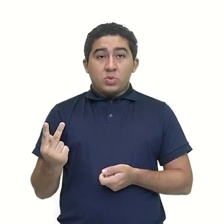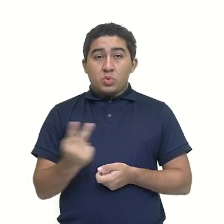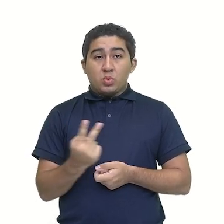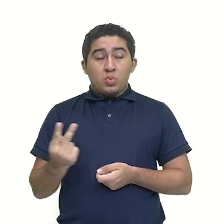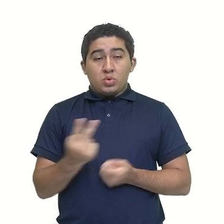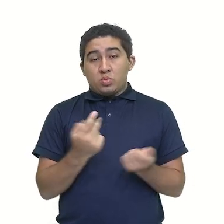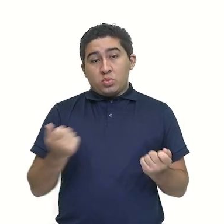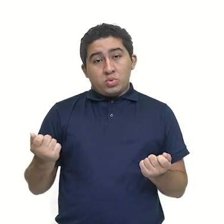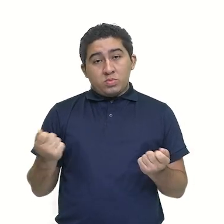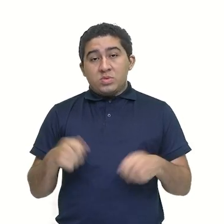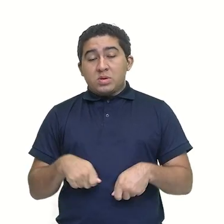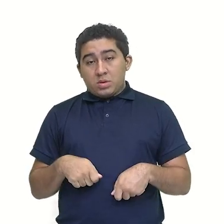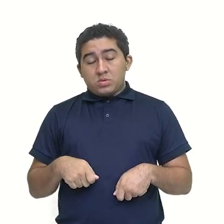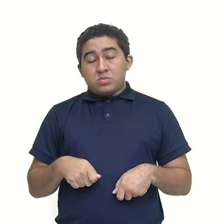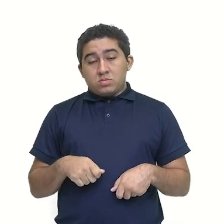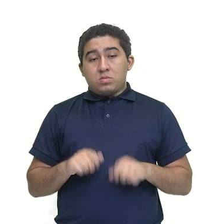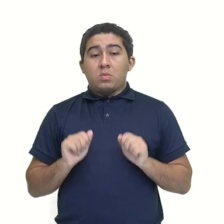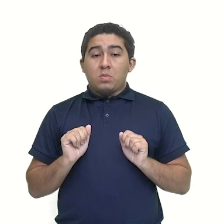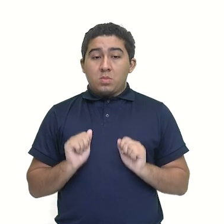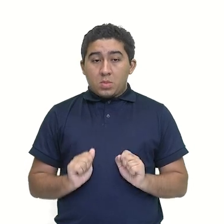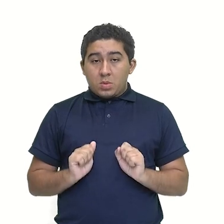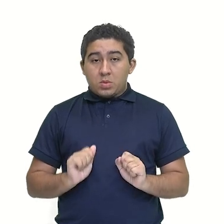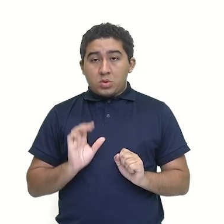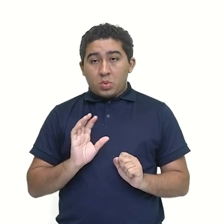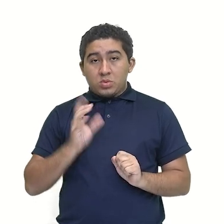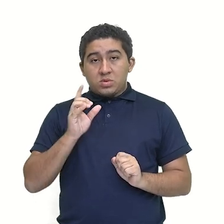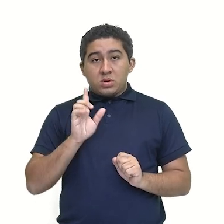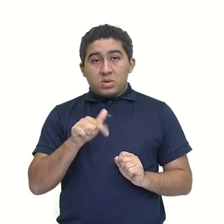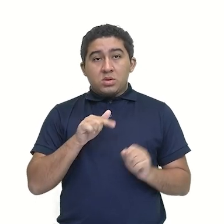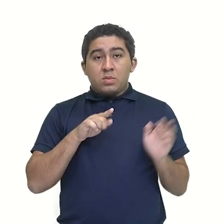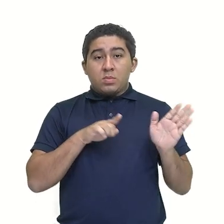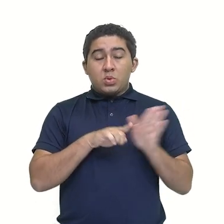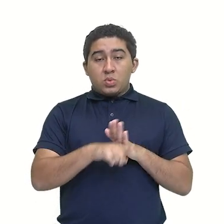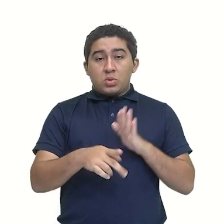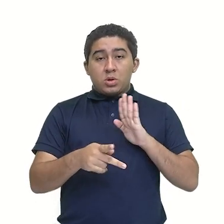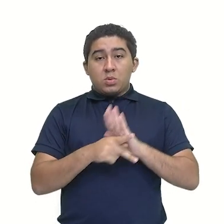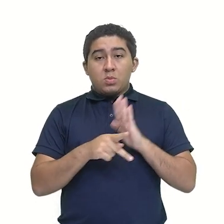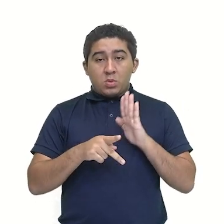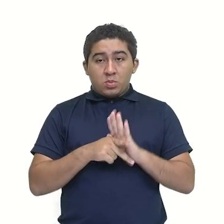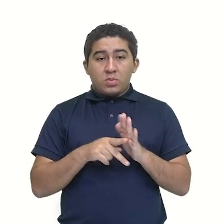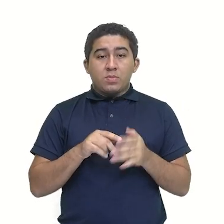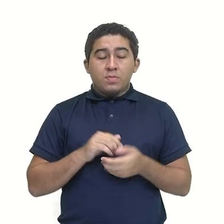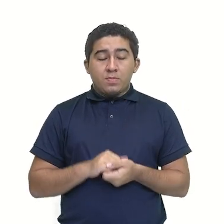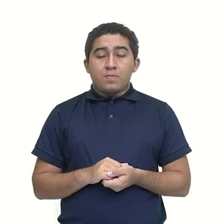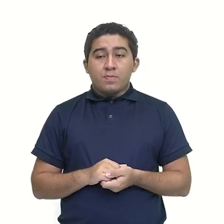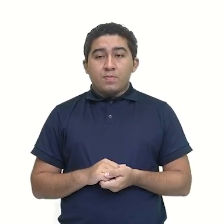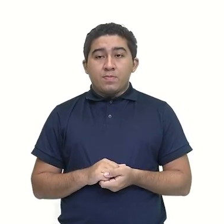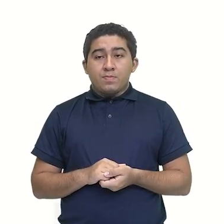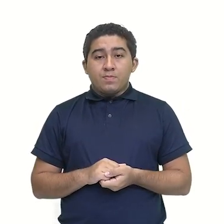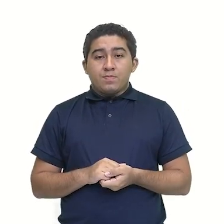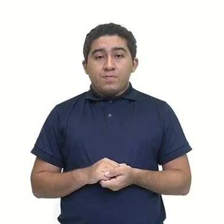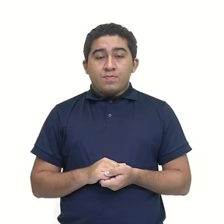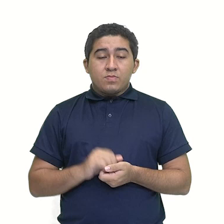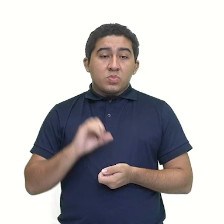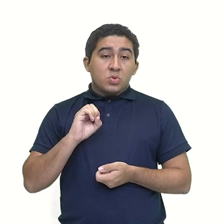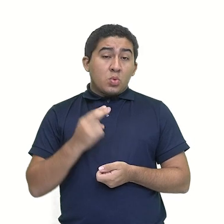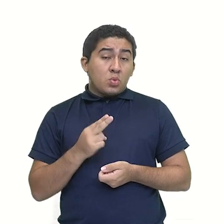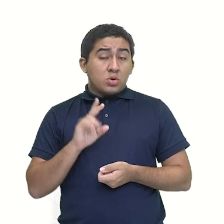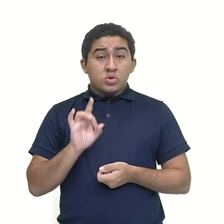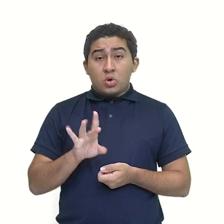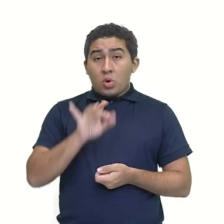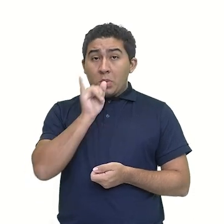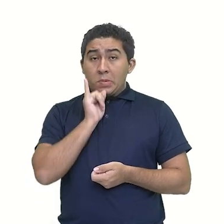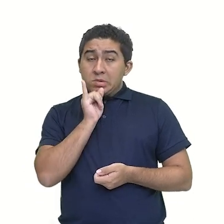respostas possíveis para essa situação aí do perímetro desses dois triângulos. Tá bom? Então isso é só um